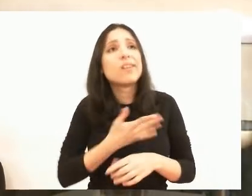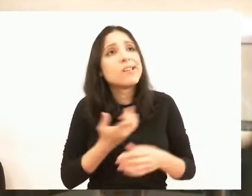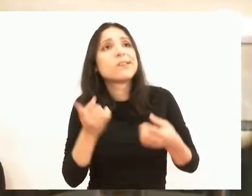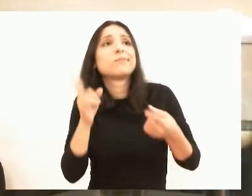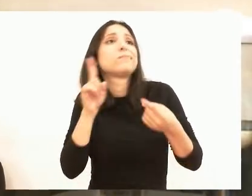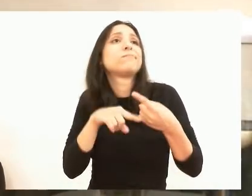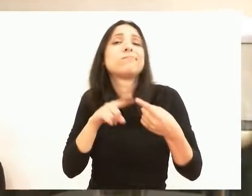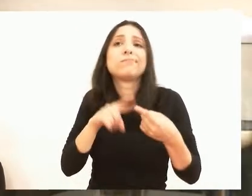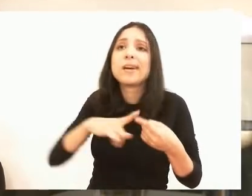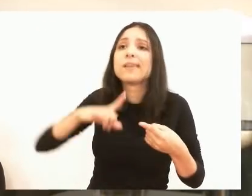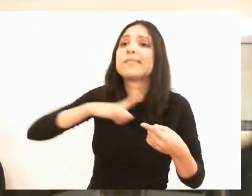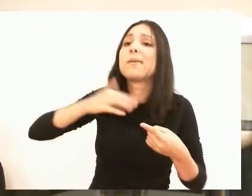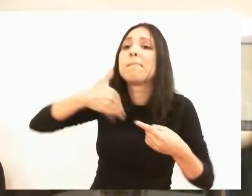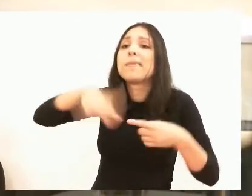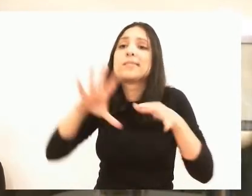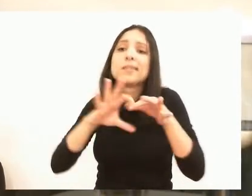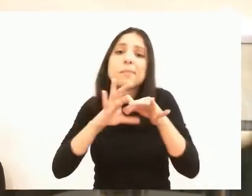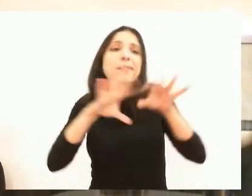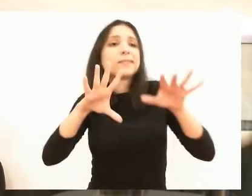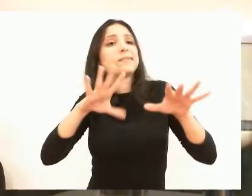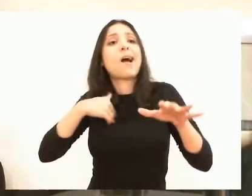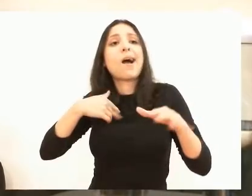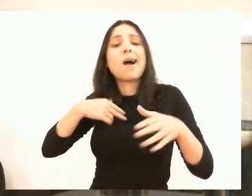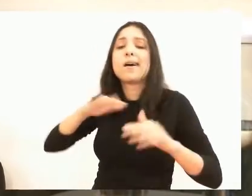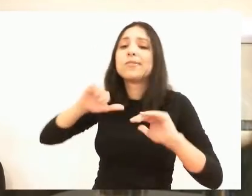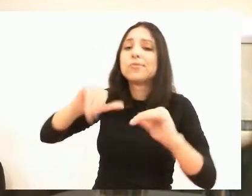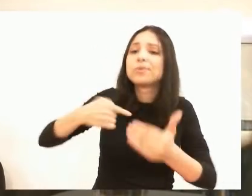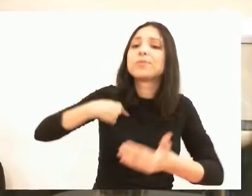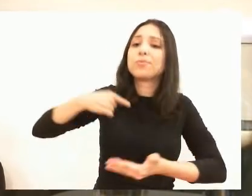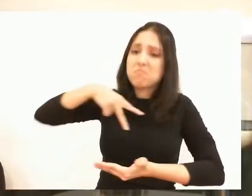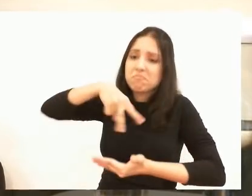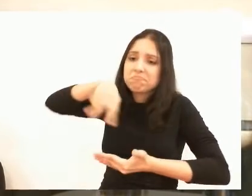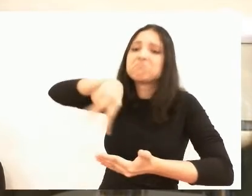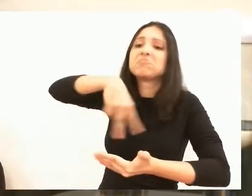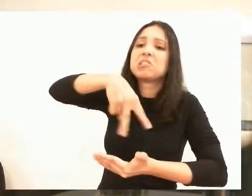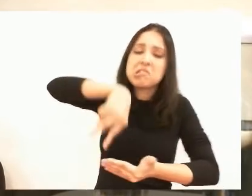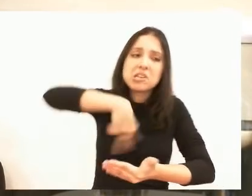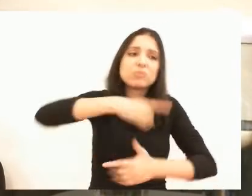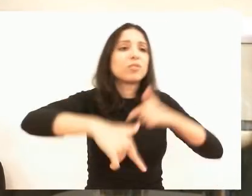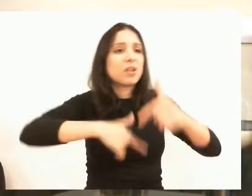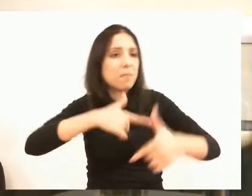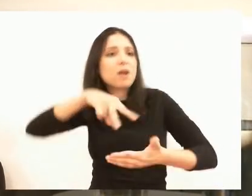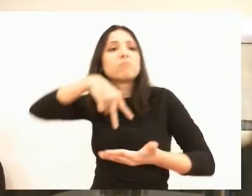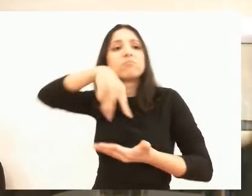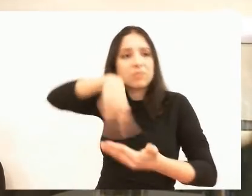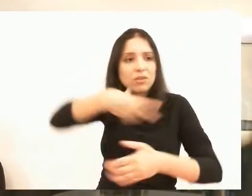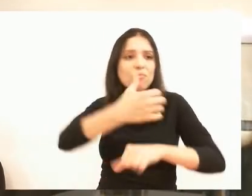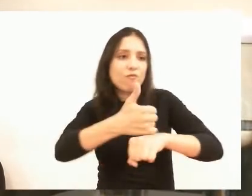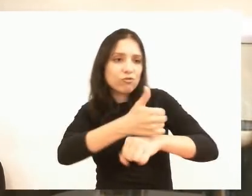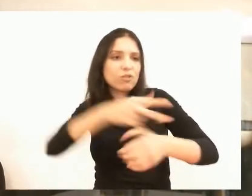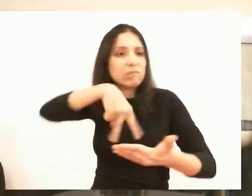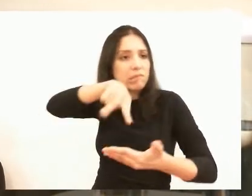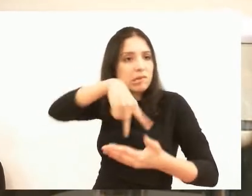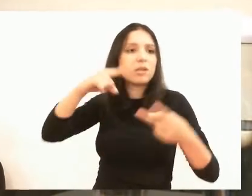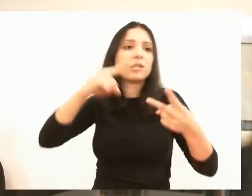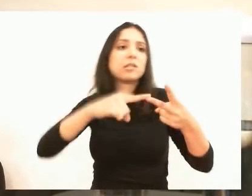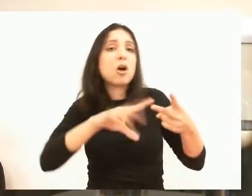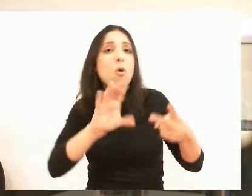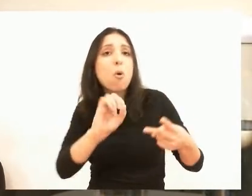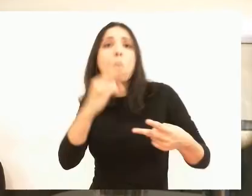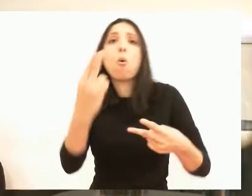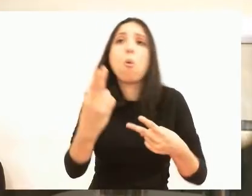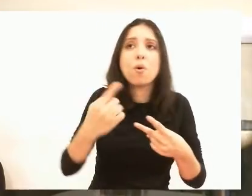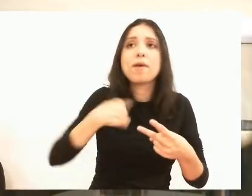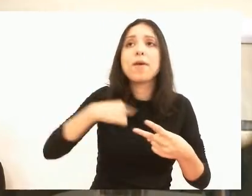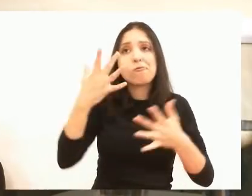de ter mais liberdade coreograficamente o trabalho com dança eu gostaria de trabalhar com você porque eu sou ator e gostaria